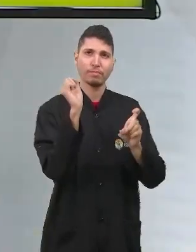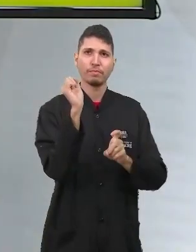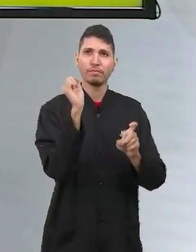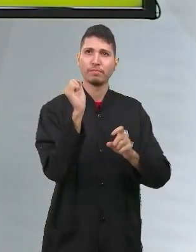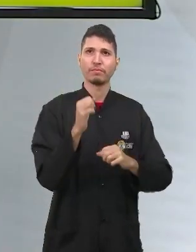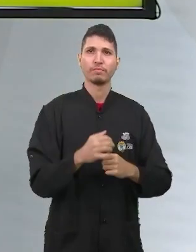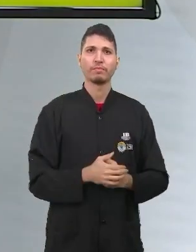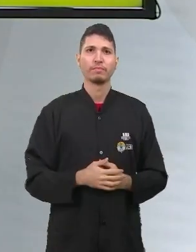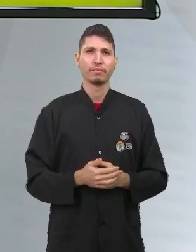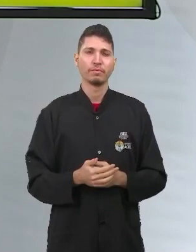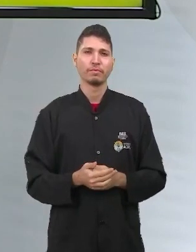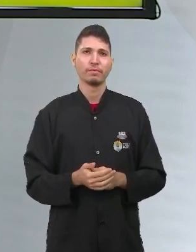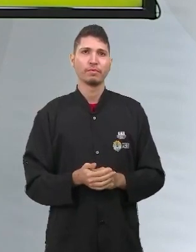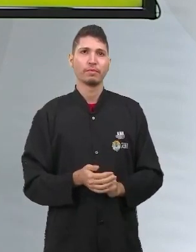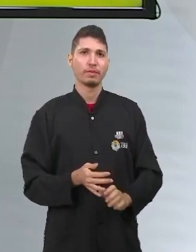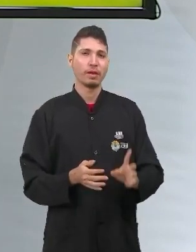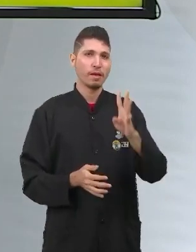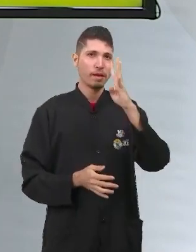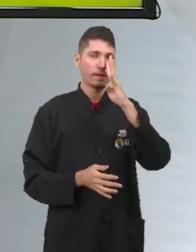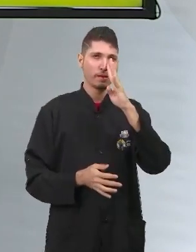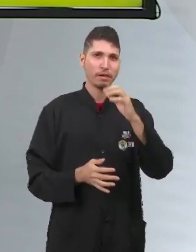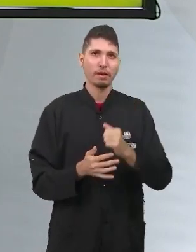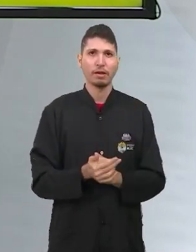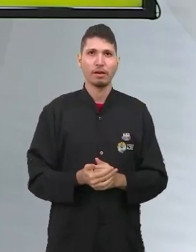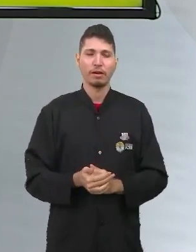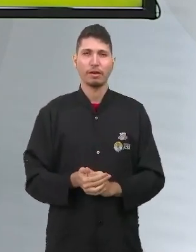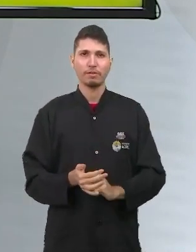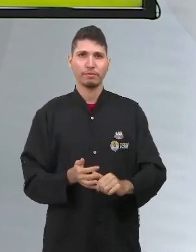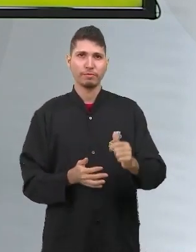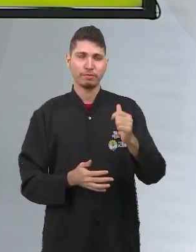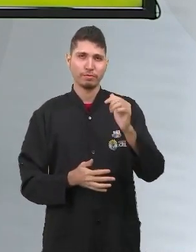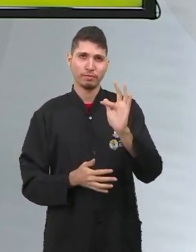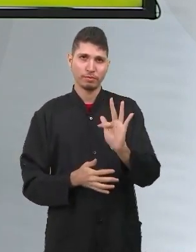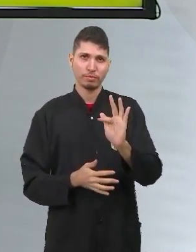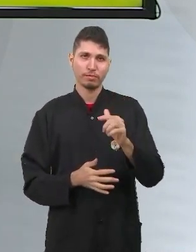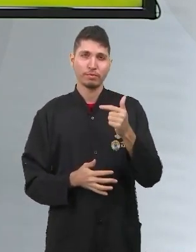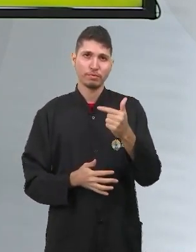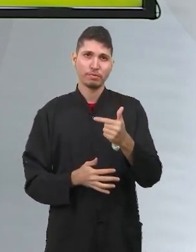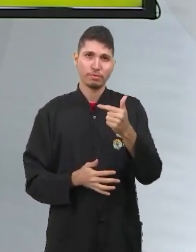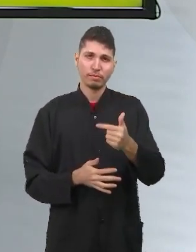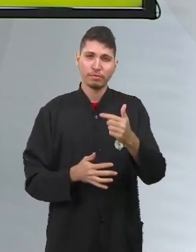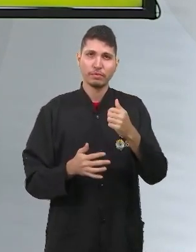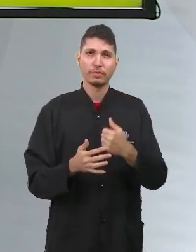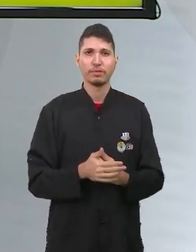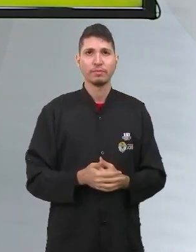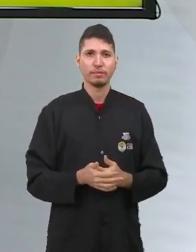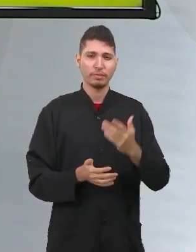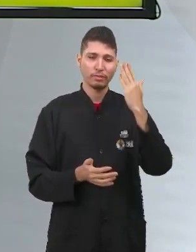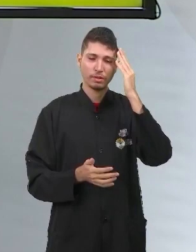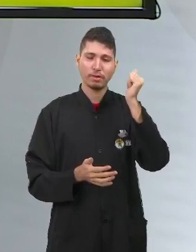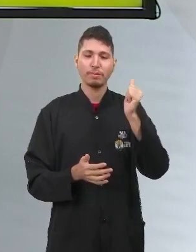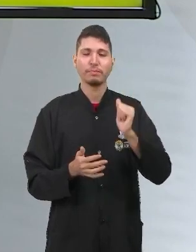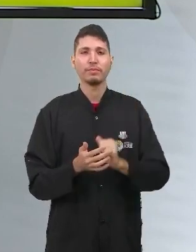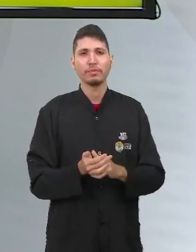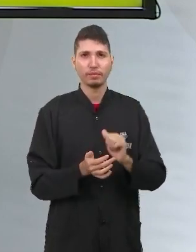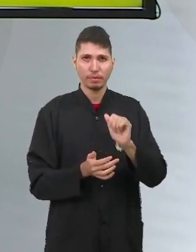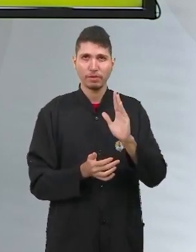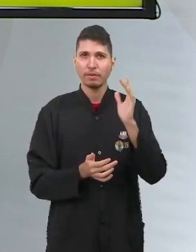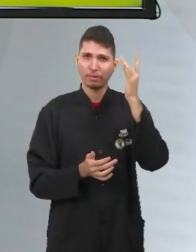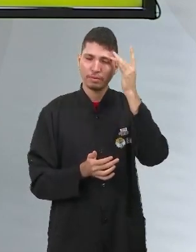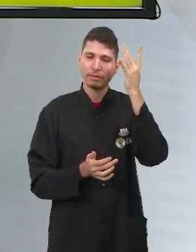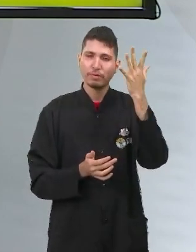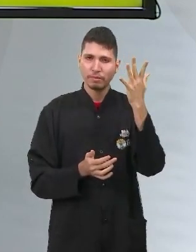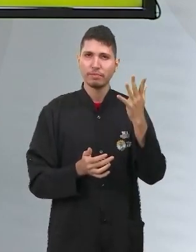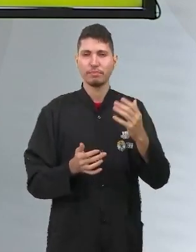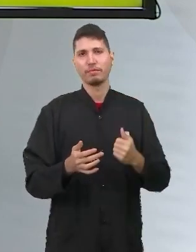de função do primeiro grau deve ter acompanhado direitinho essa parte que envolve a ideia do termo independente, tá bom? É aquele cara, é o único cara